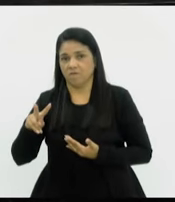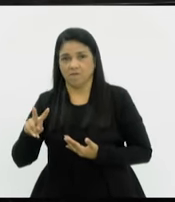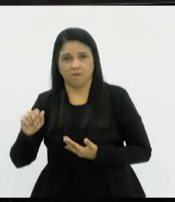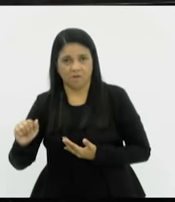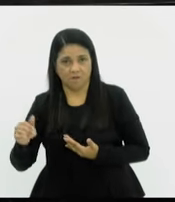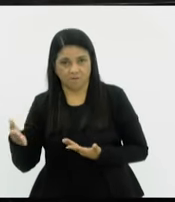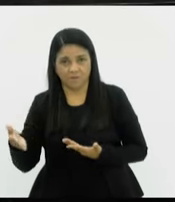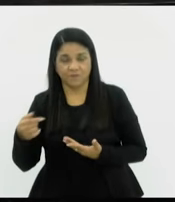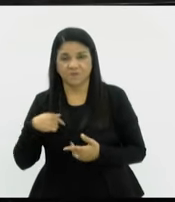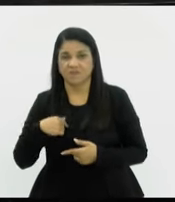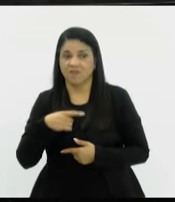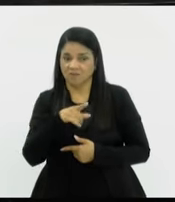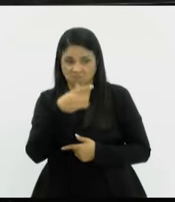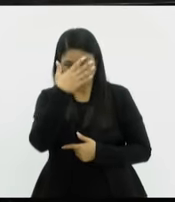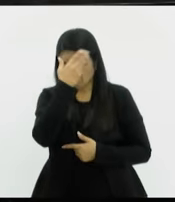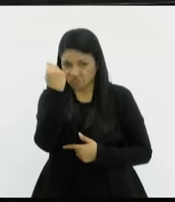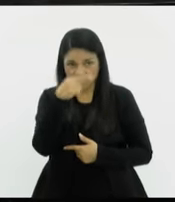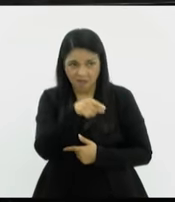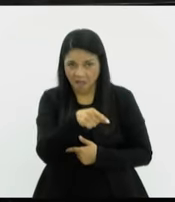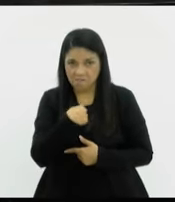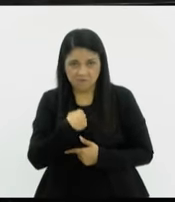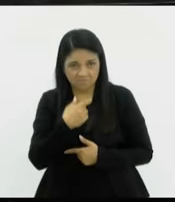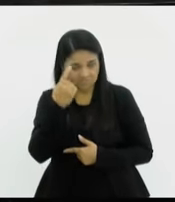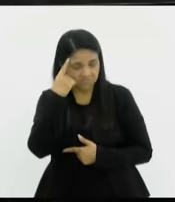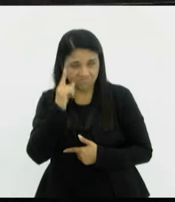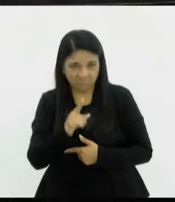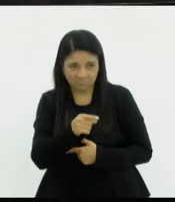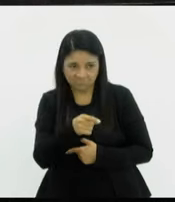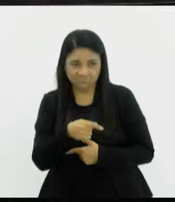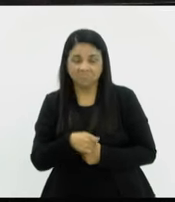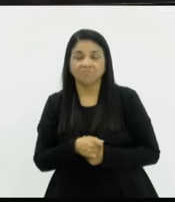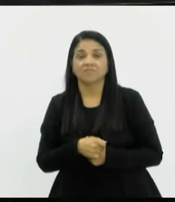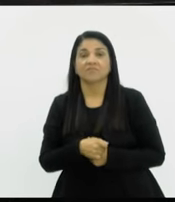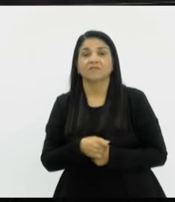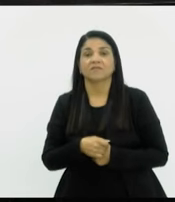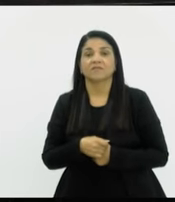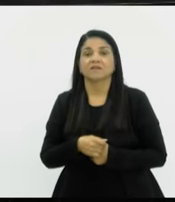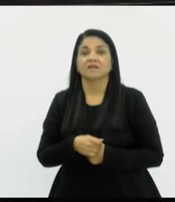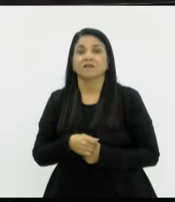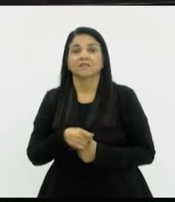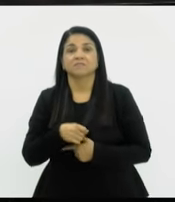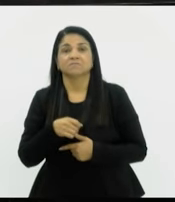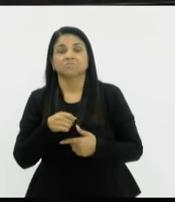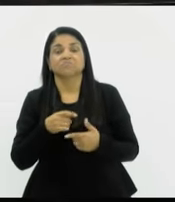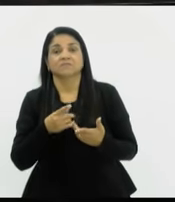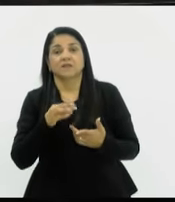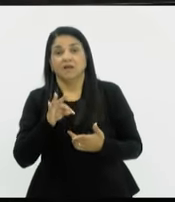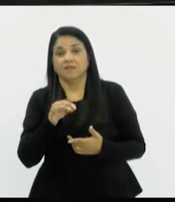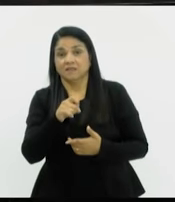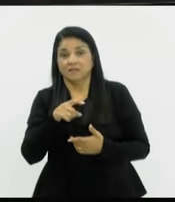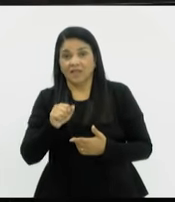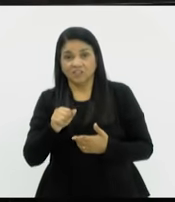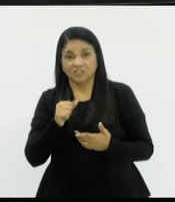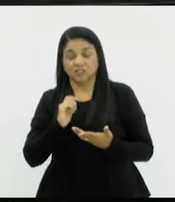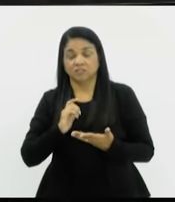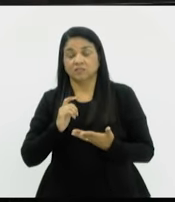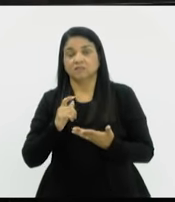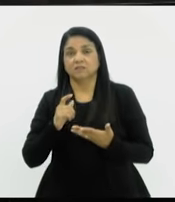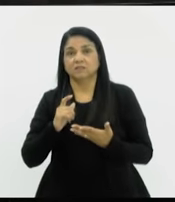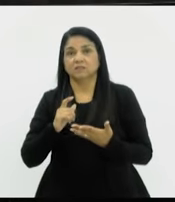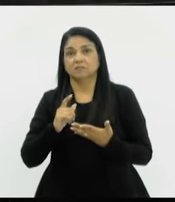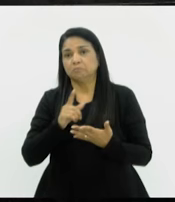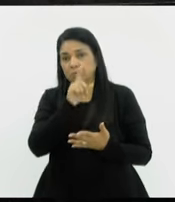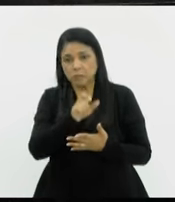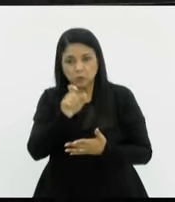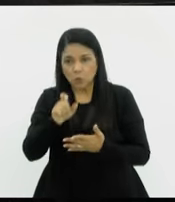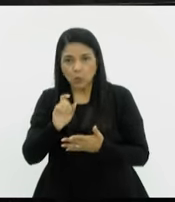presidente, o número que eu vou lhe dizer. A taxa de inadimplência do IPVA no Estado do Rio de Janeiro